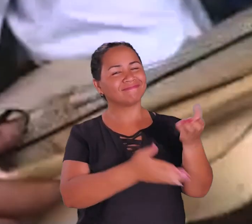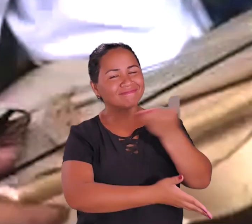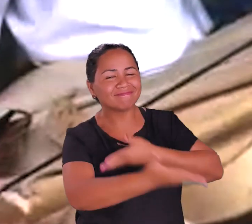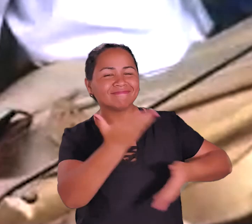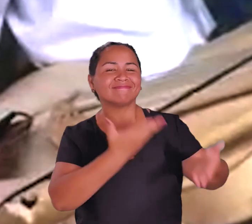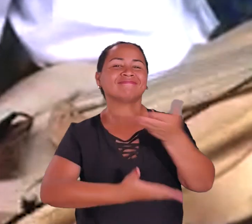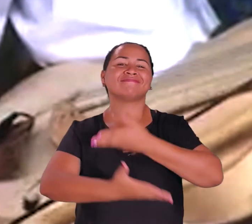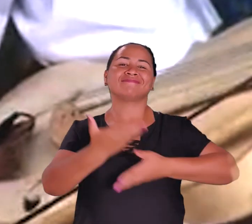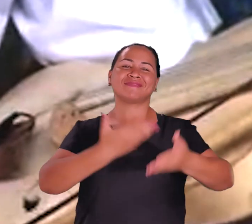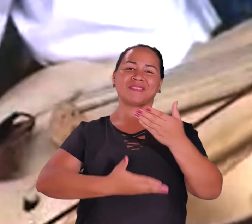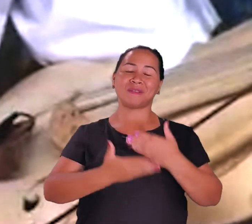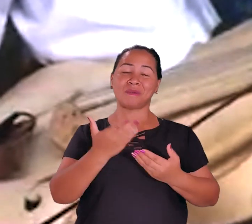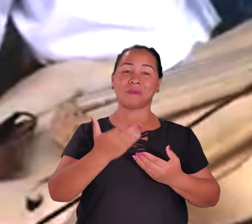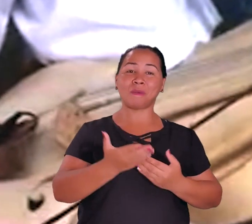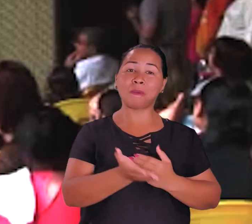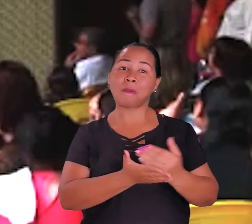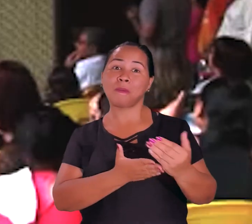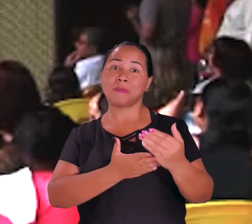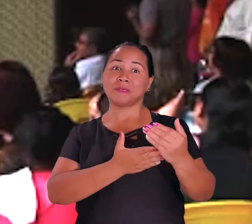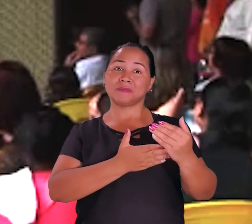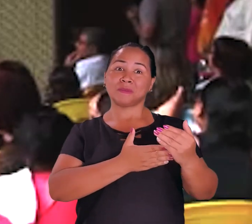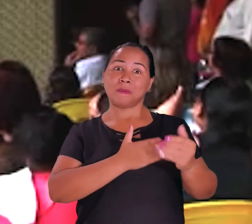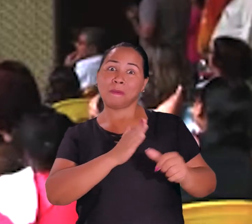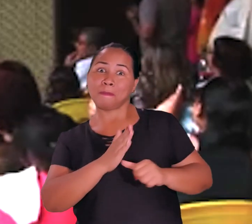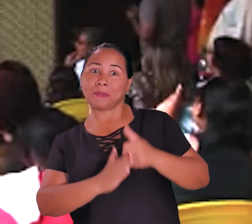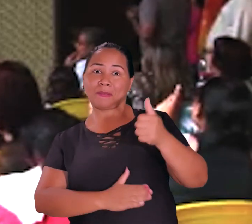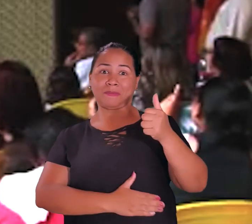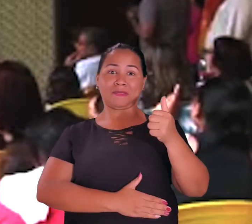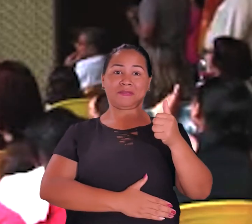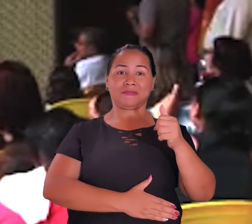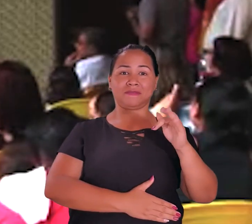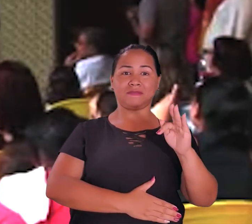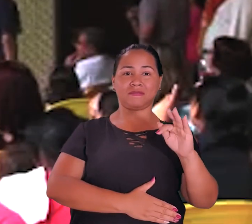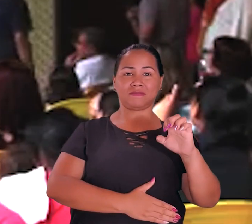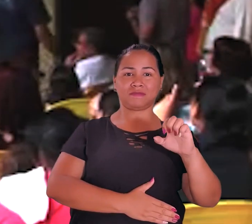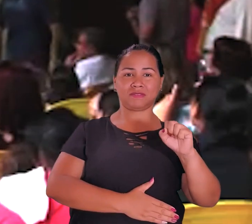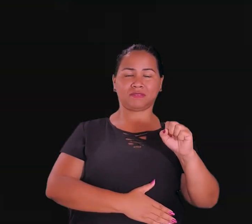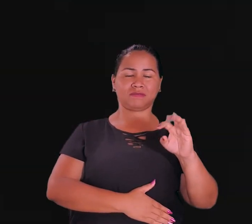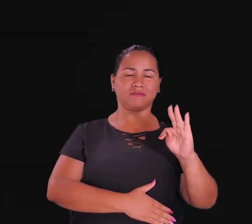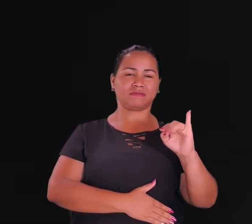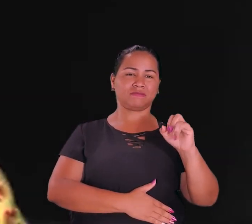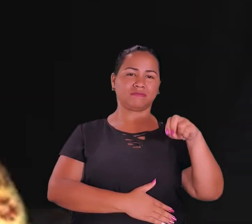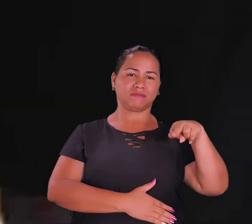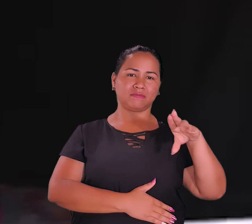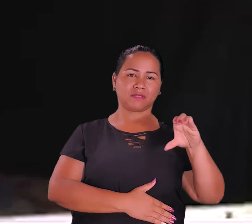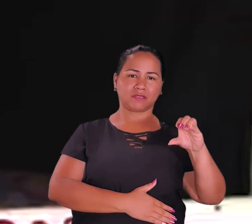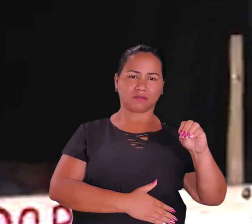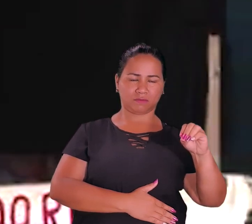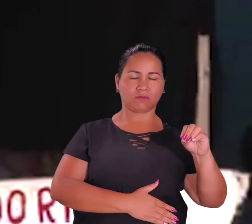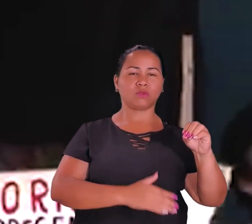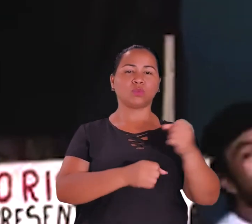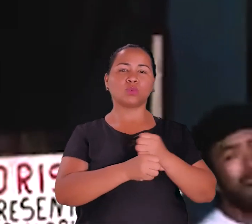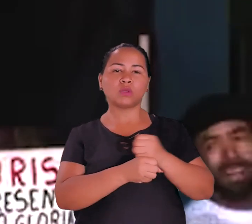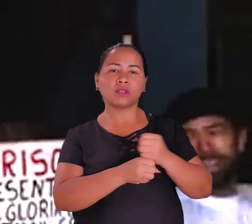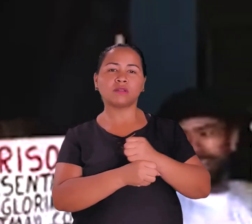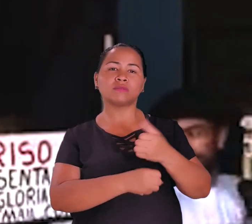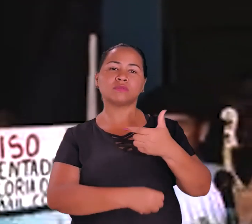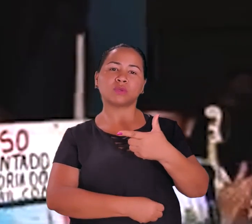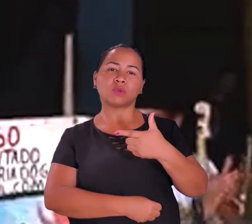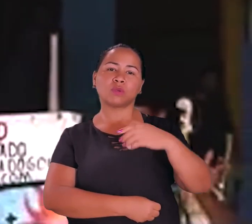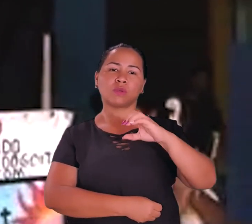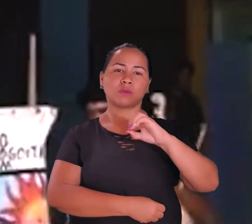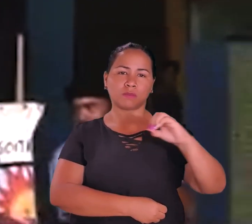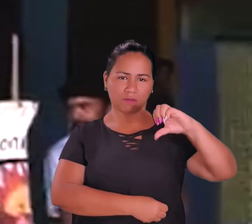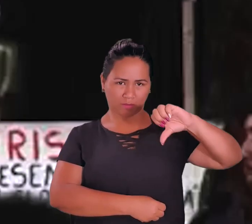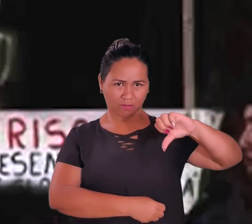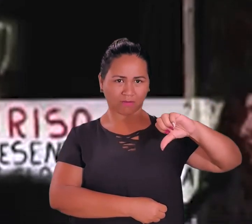foi aí. A gente fez o nosso primeiro Festineco em 2009. Então a gente conseguiu fazer um Festineco em 2009. Desde